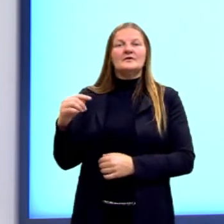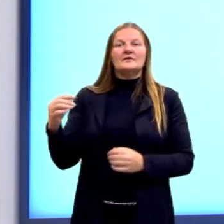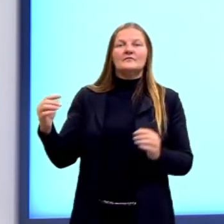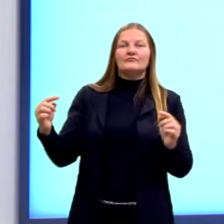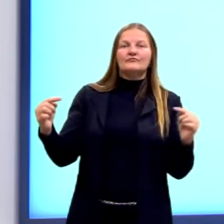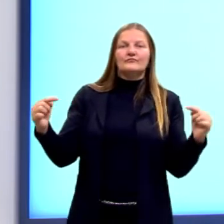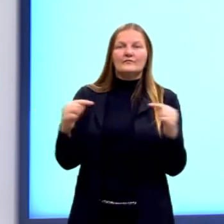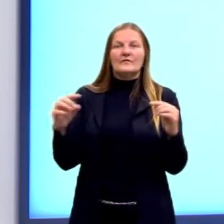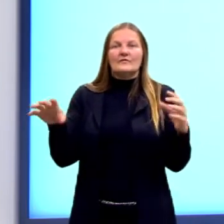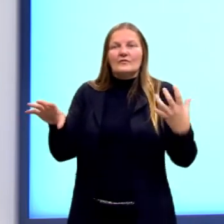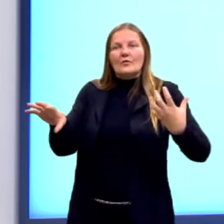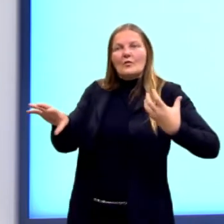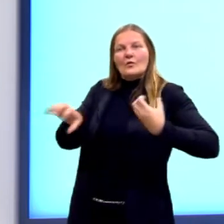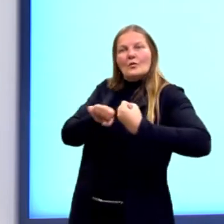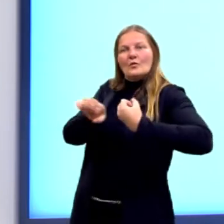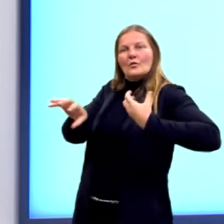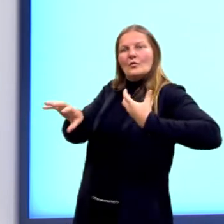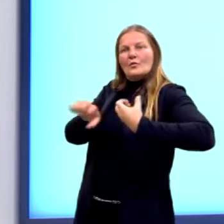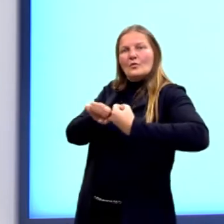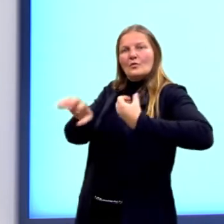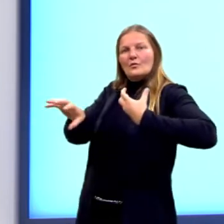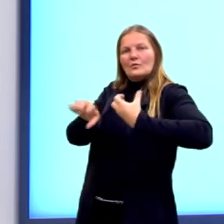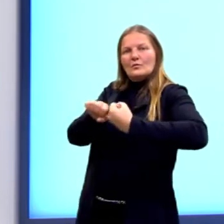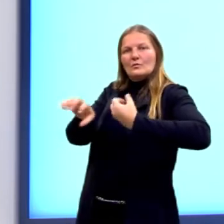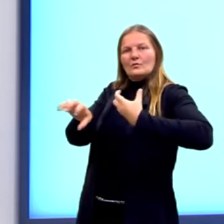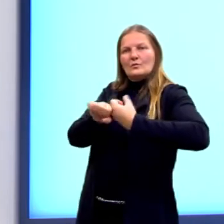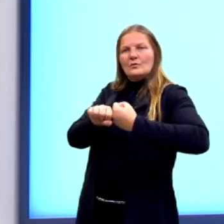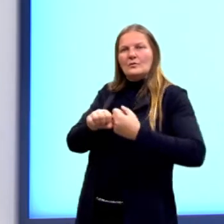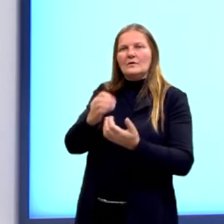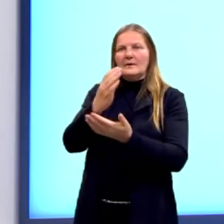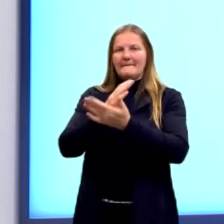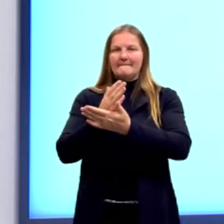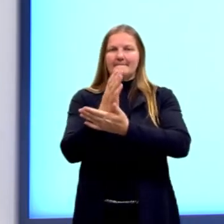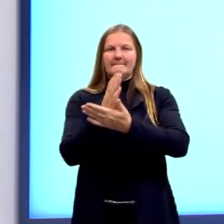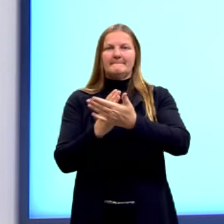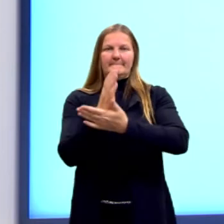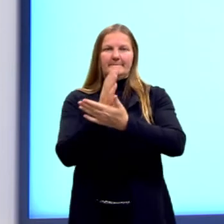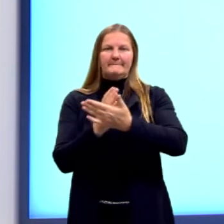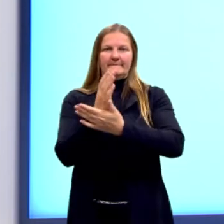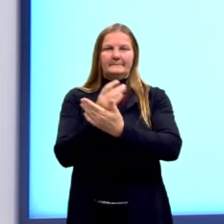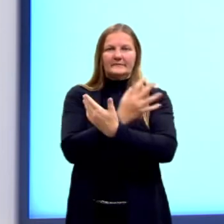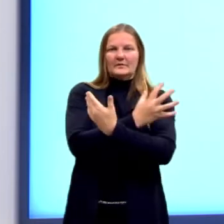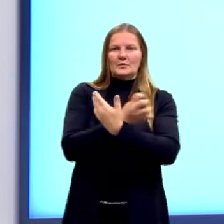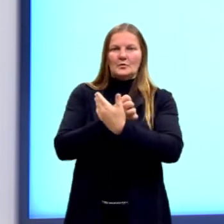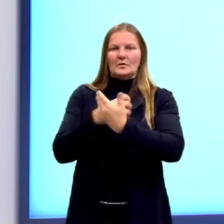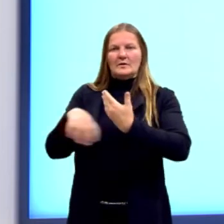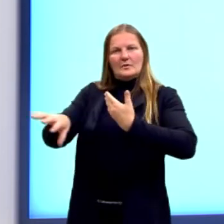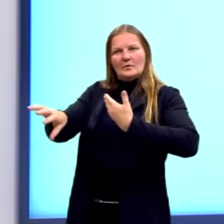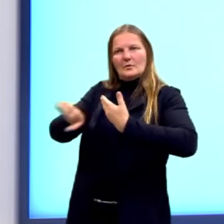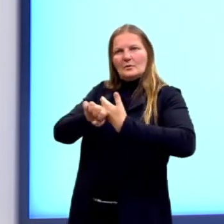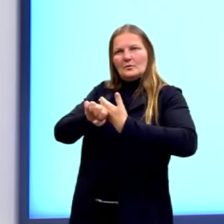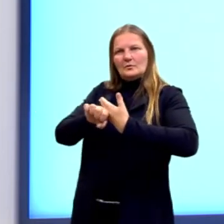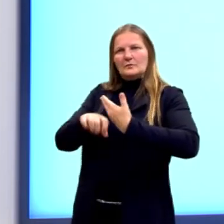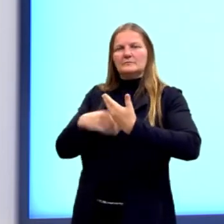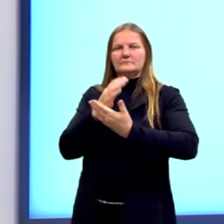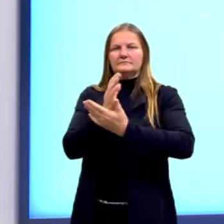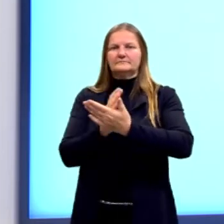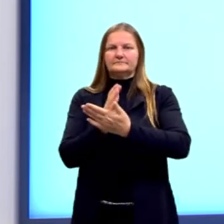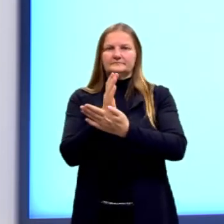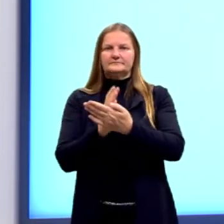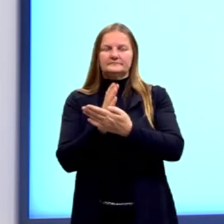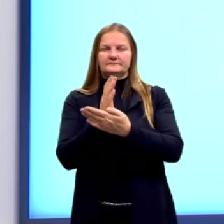lado positivo Então a gente tem o que aqui ó né a força é para cá tá e